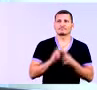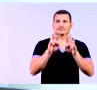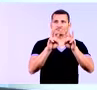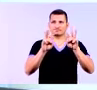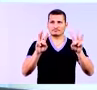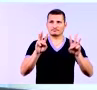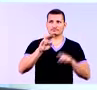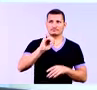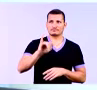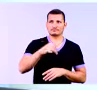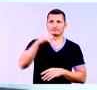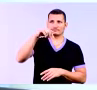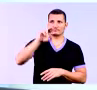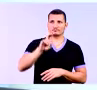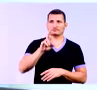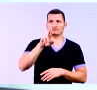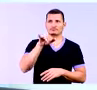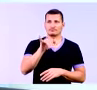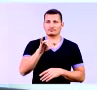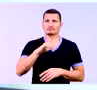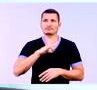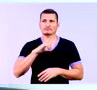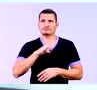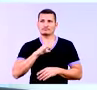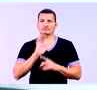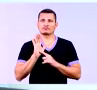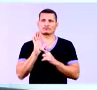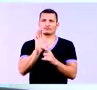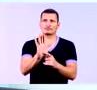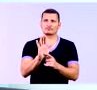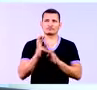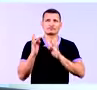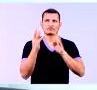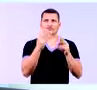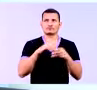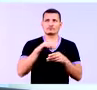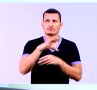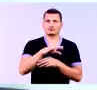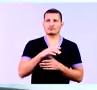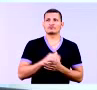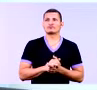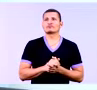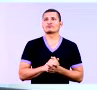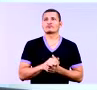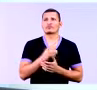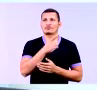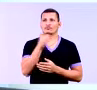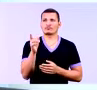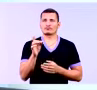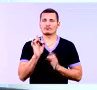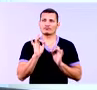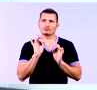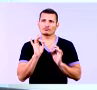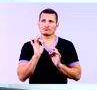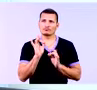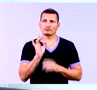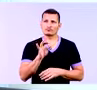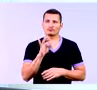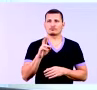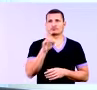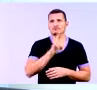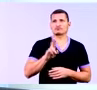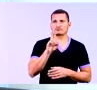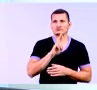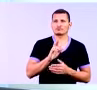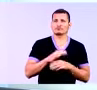jQuery, ele fornece todo esse conteúdo já pré-formatado para vocês, para que vocês simplesmente utilizem.